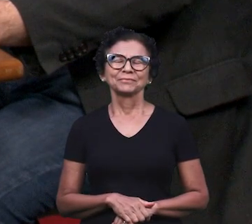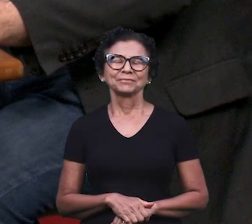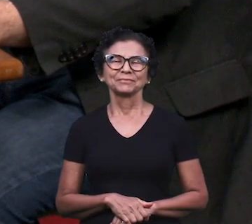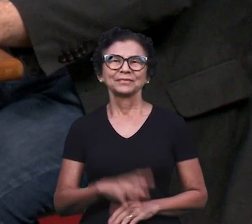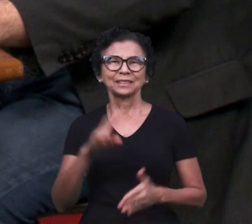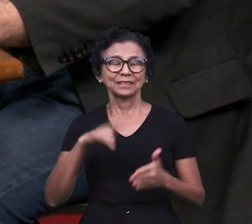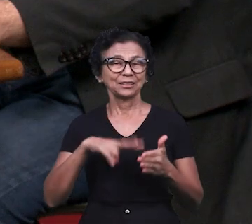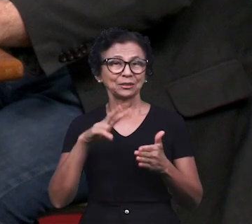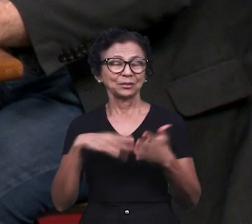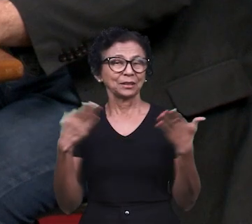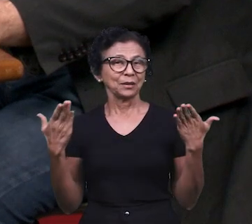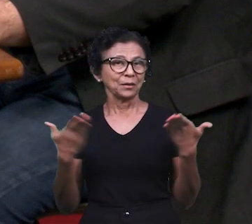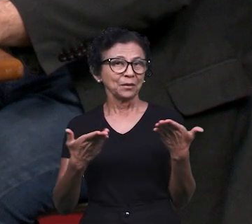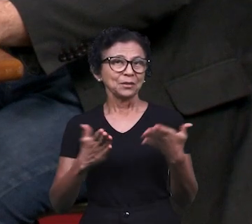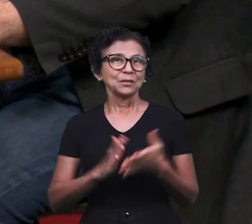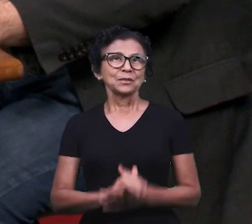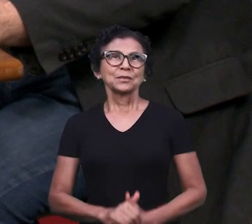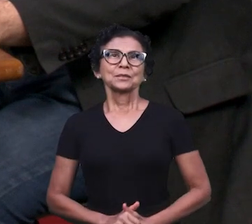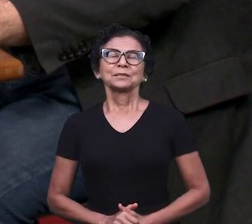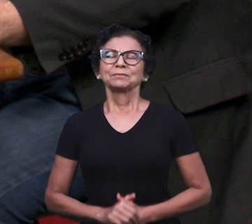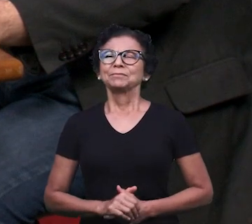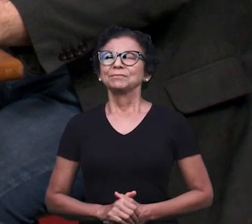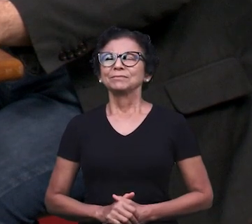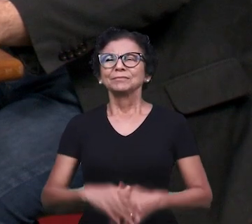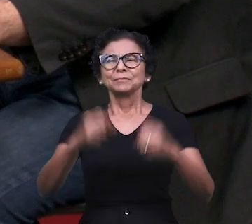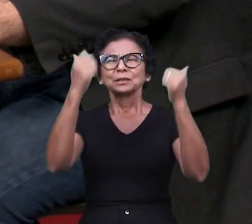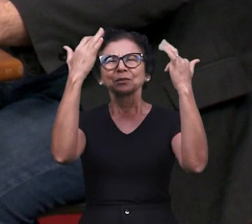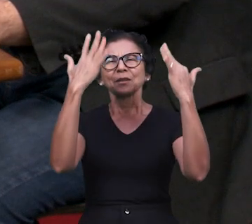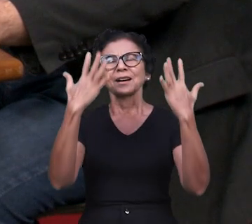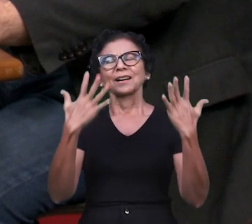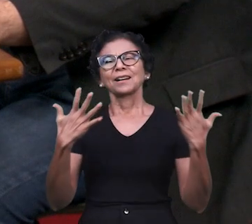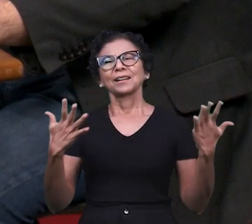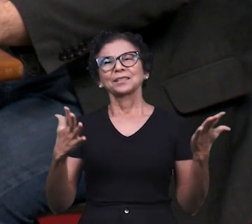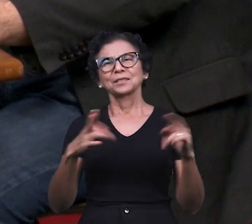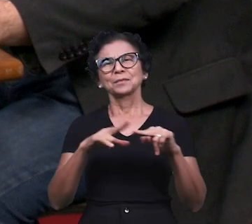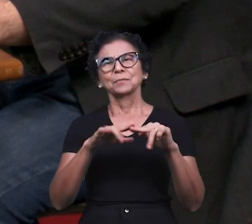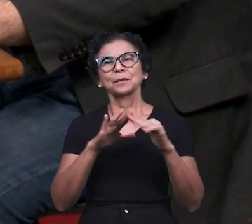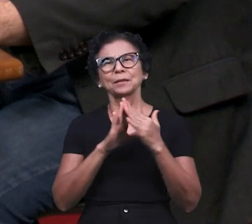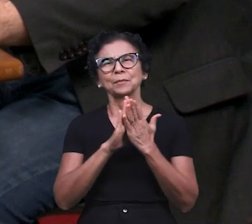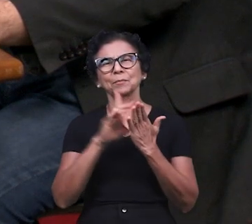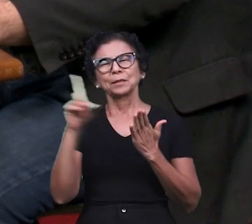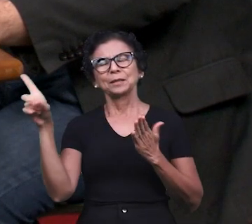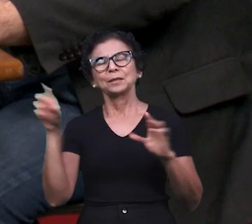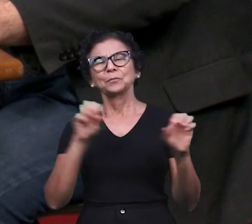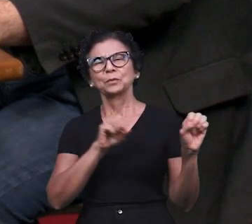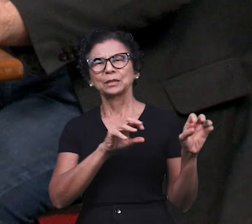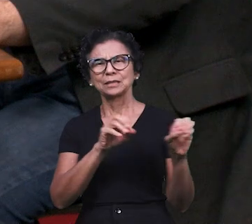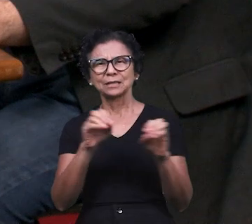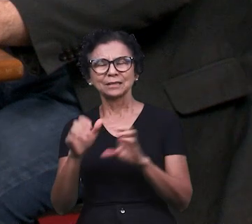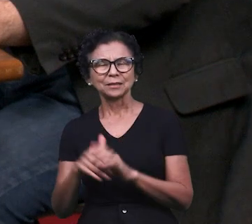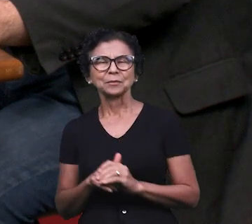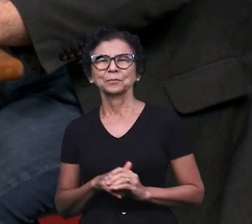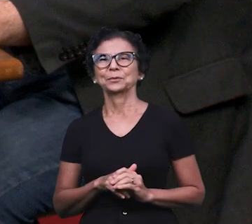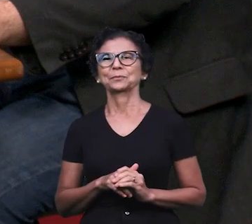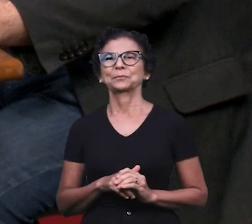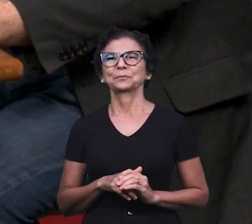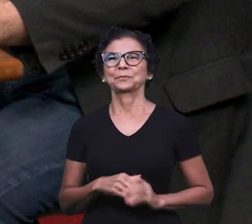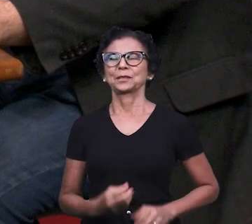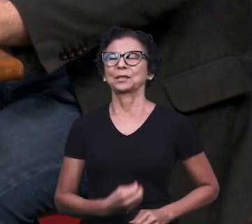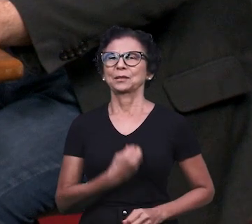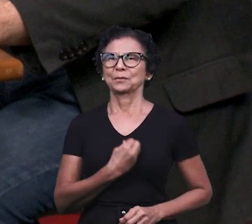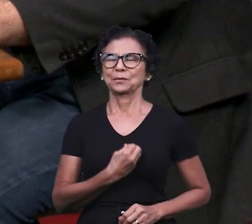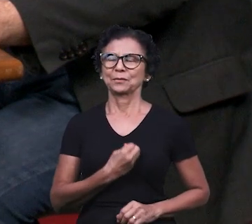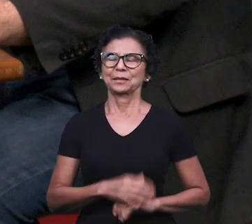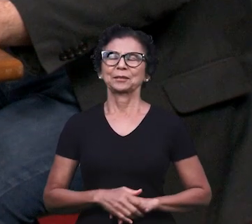por hoje, enriquecidos com a palavra de Deus dentro da nossa alma, para que nós vivamos mais um